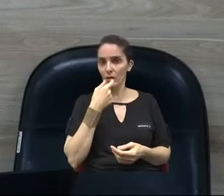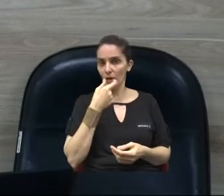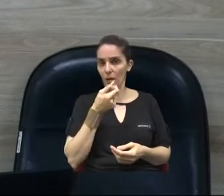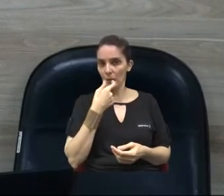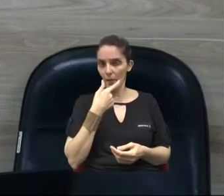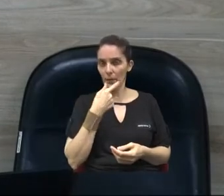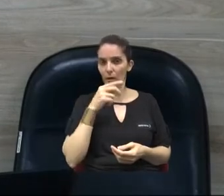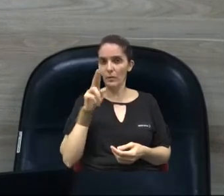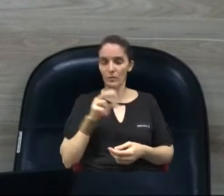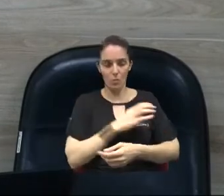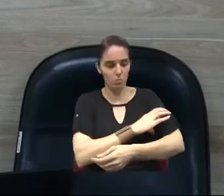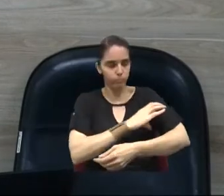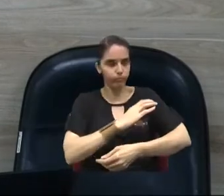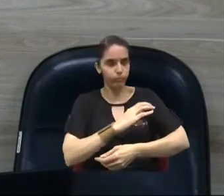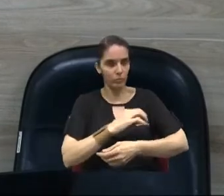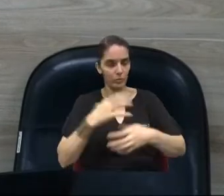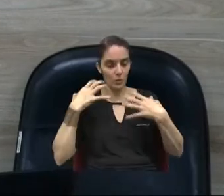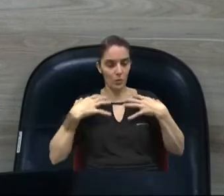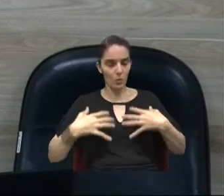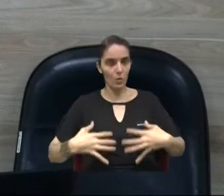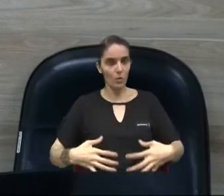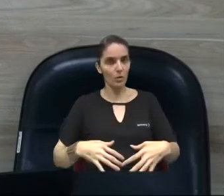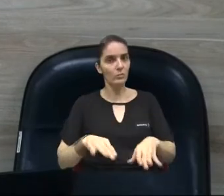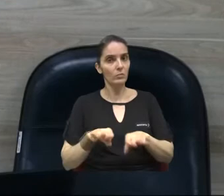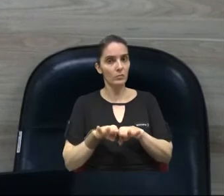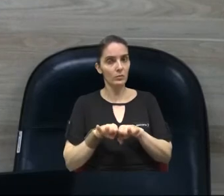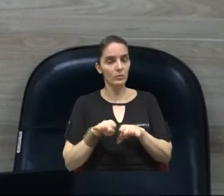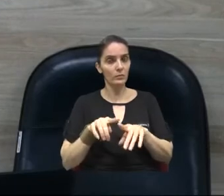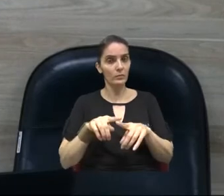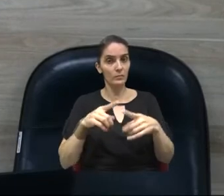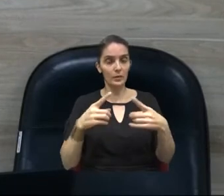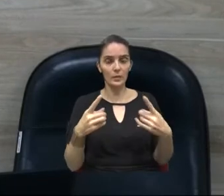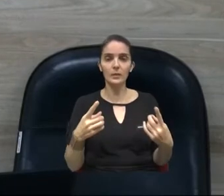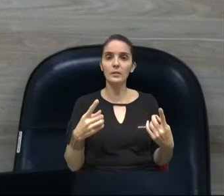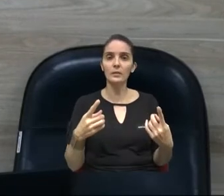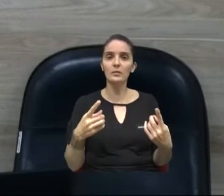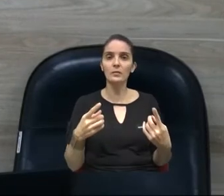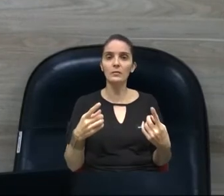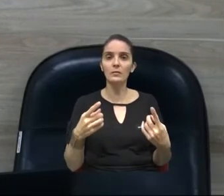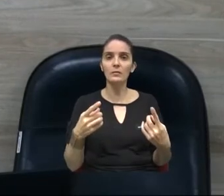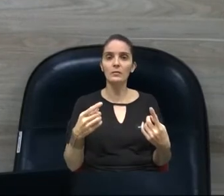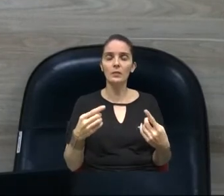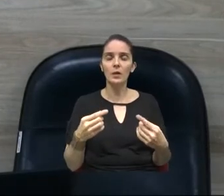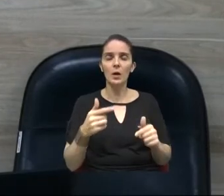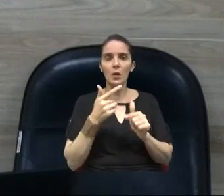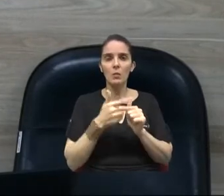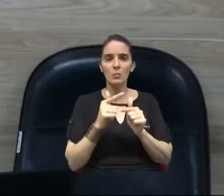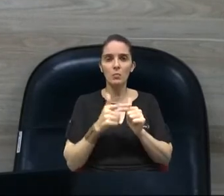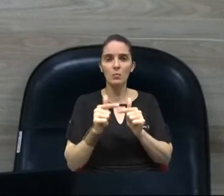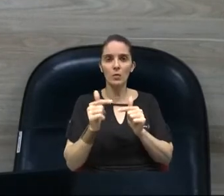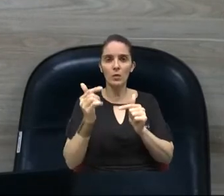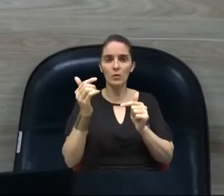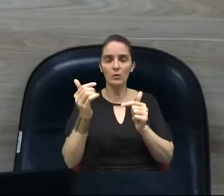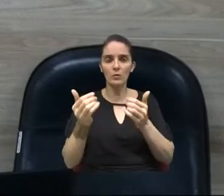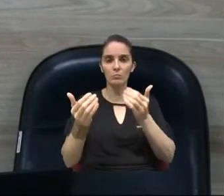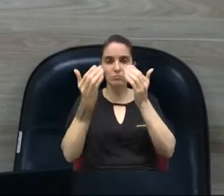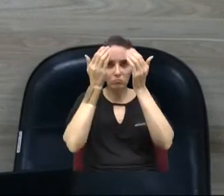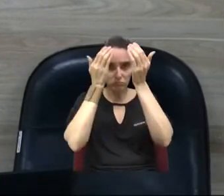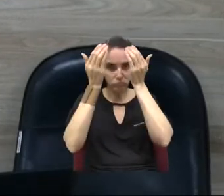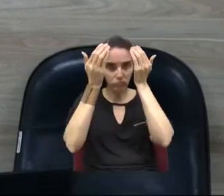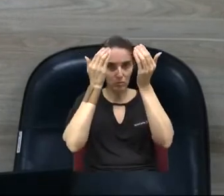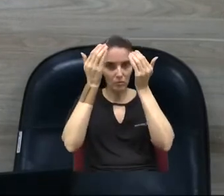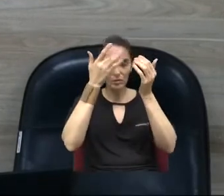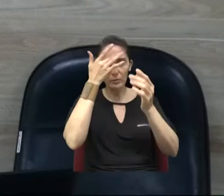anabolizante tem a questão da estética, mas o perfil também é psicológico, onde a pessoa, do mesmo jeito que existe o